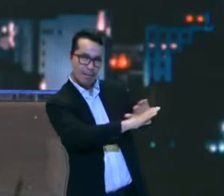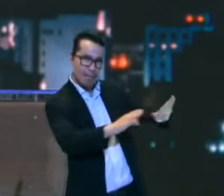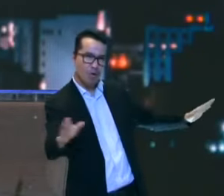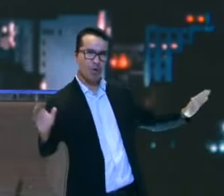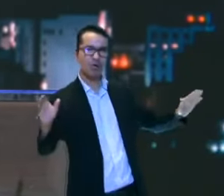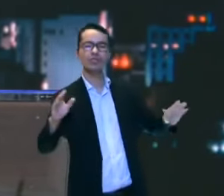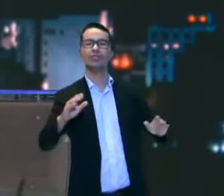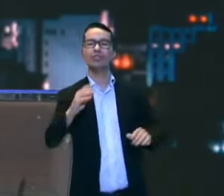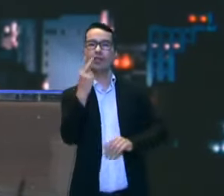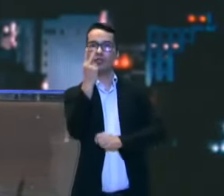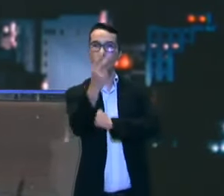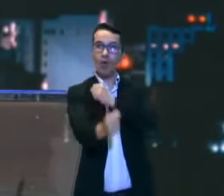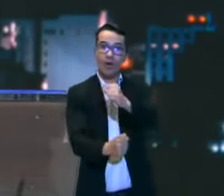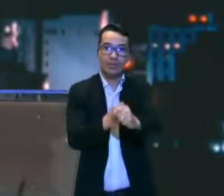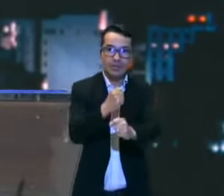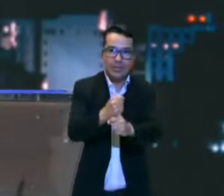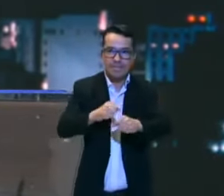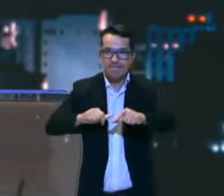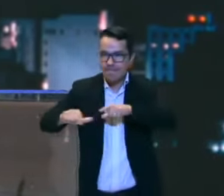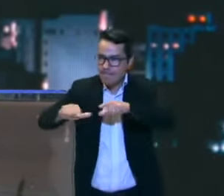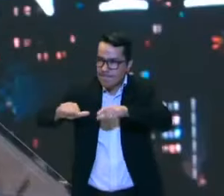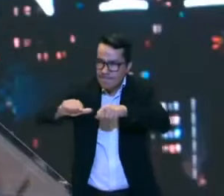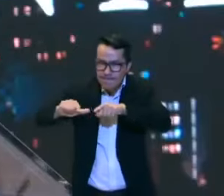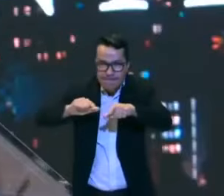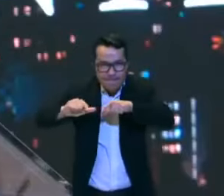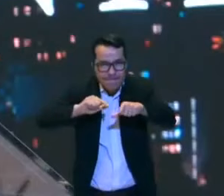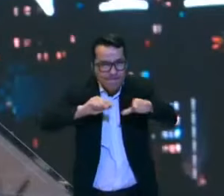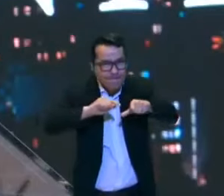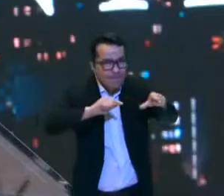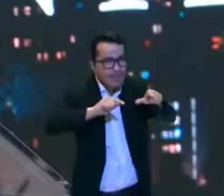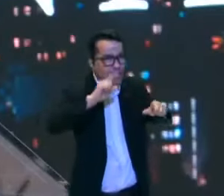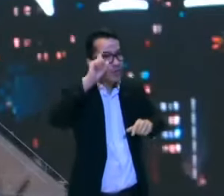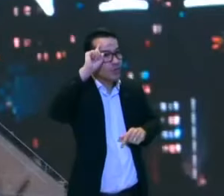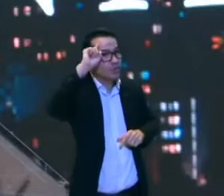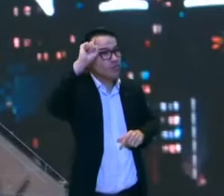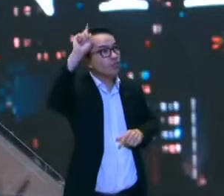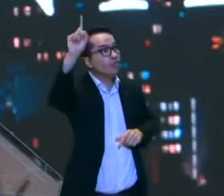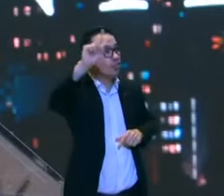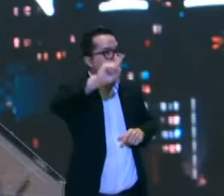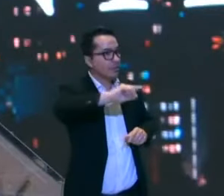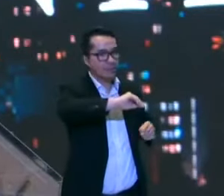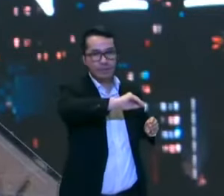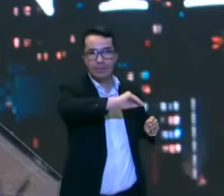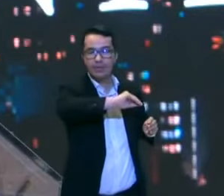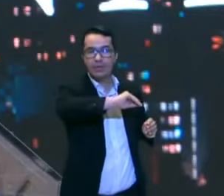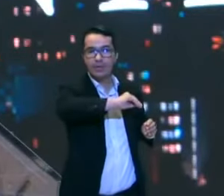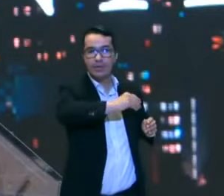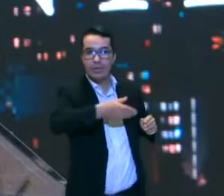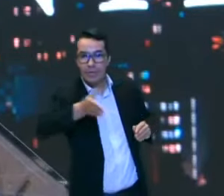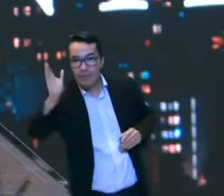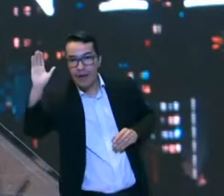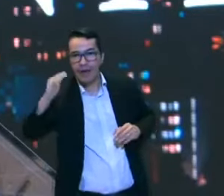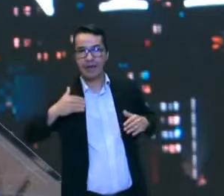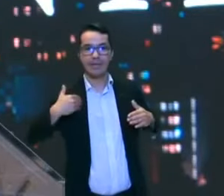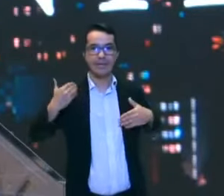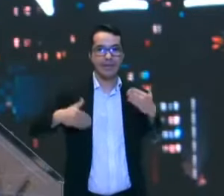E depois de 2 anos limpo, no dia que ele sai da missão, para voltar para casa,